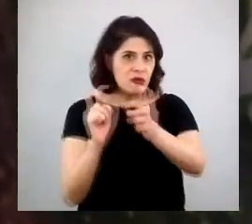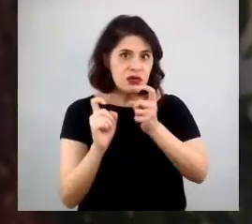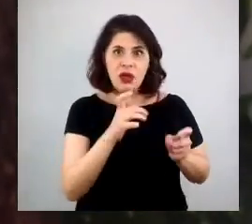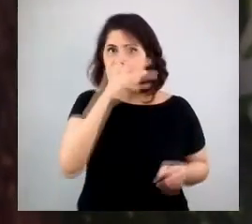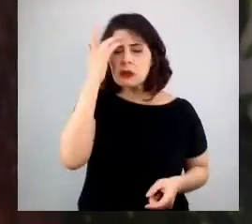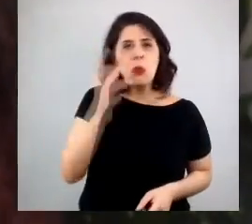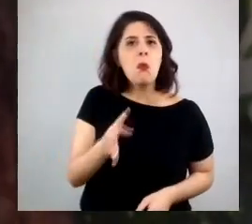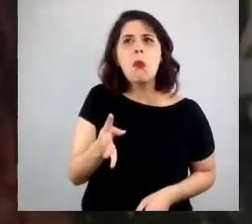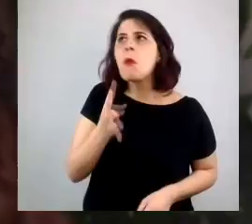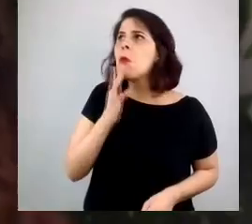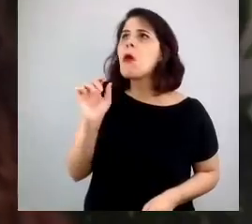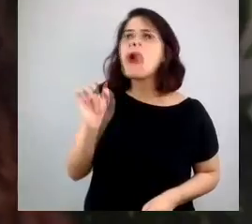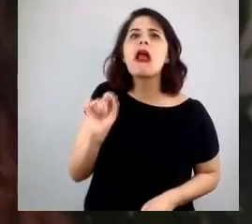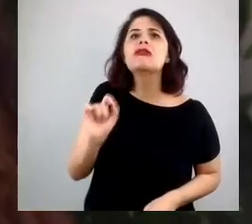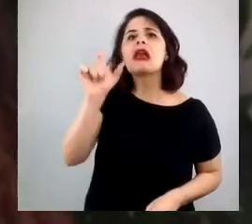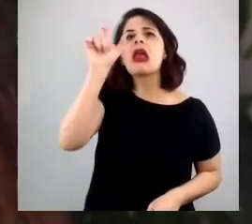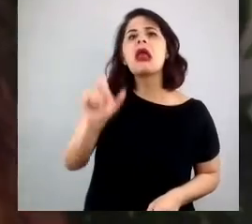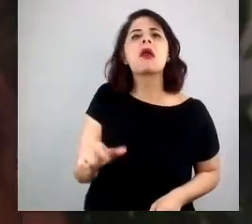da Carolina, e ela foi